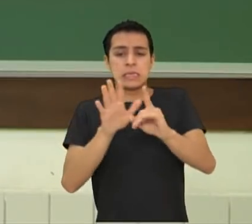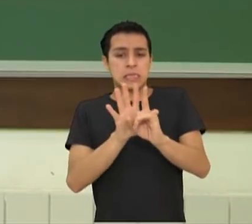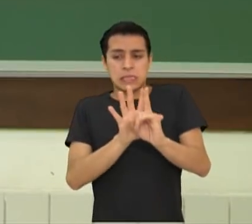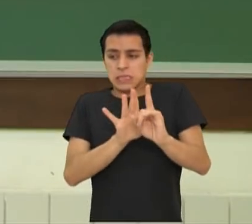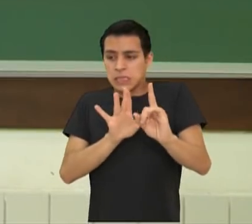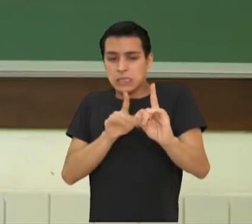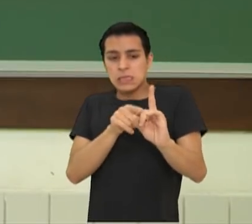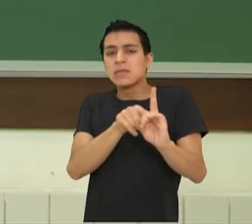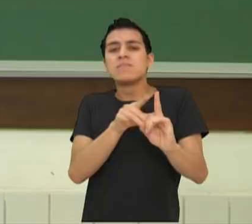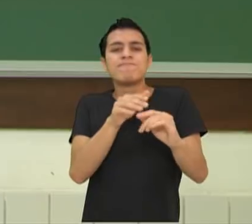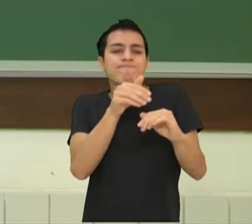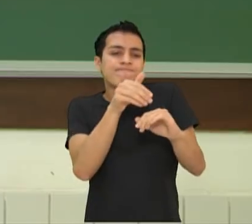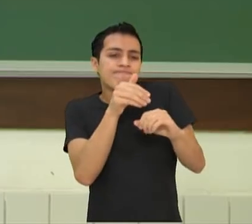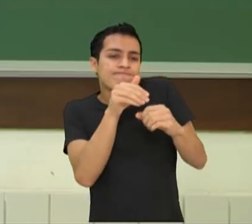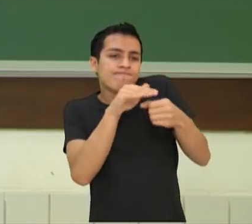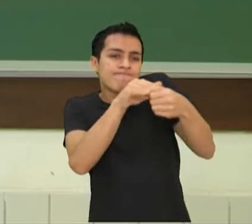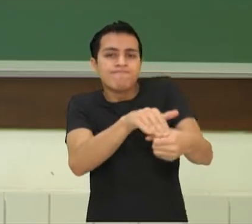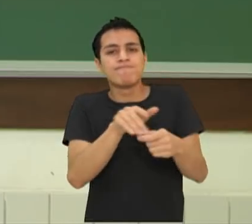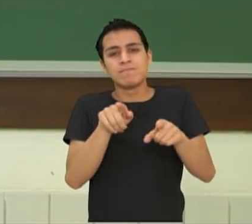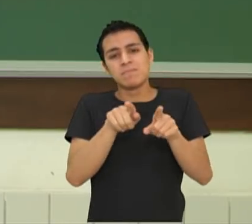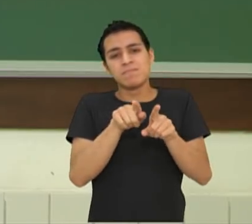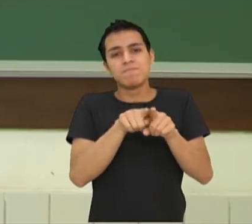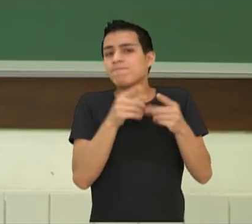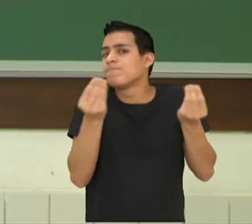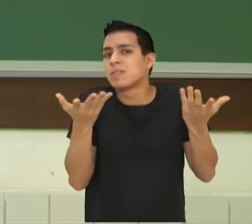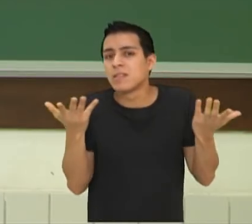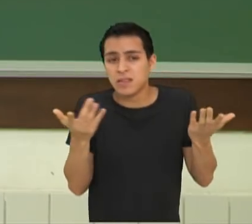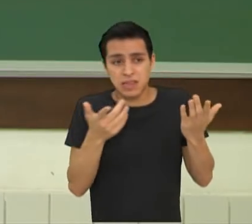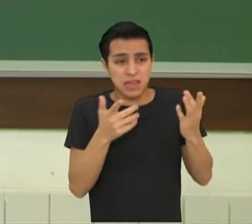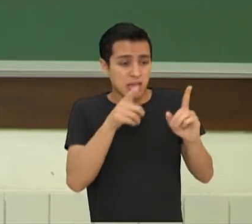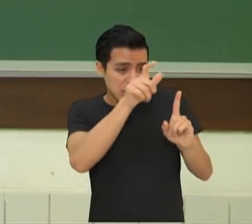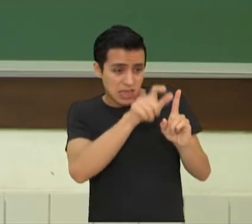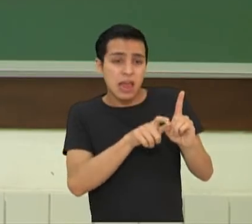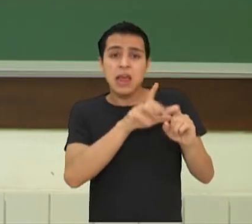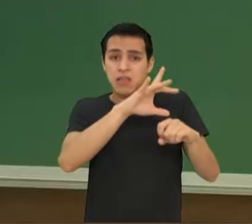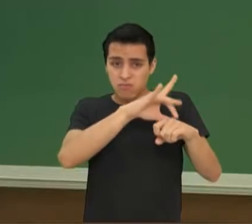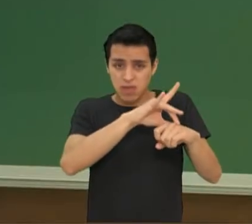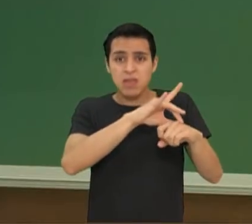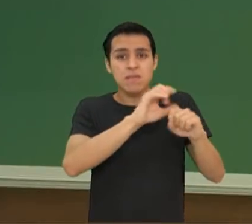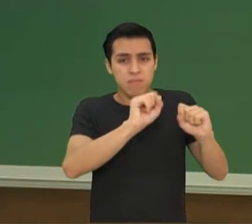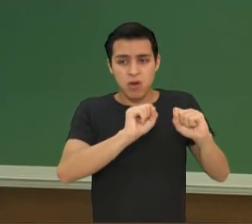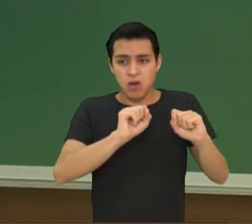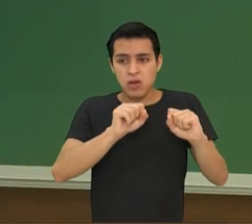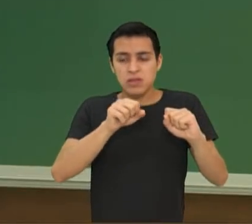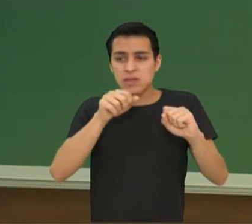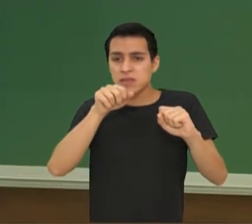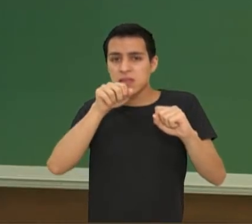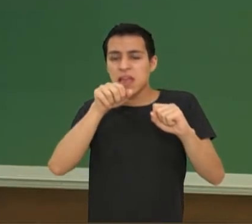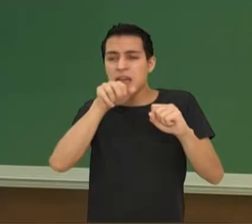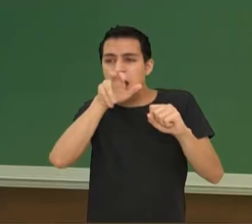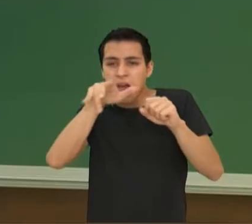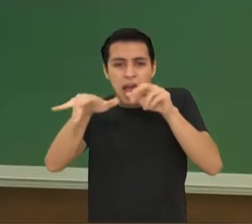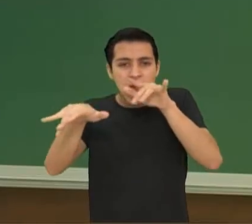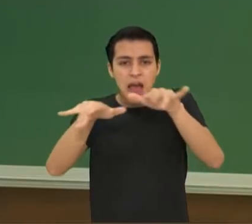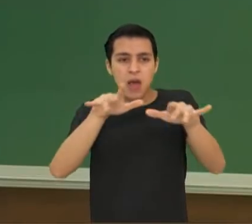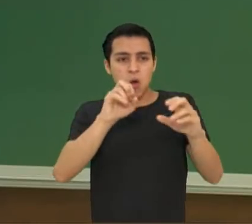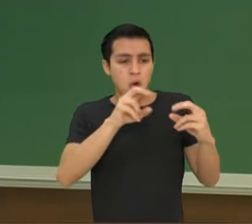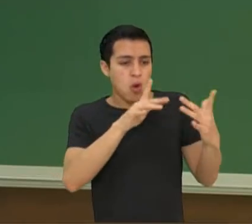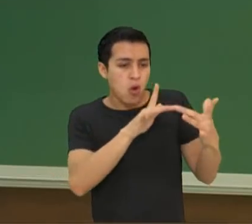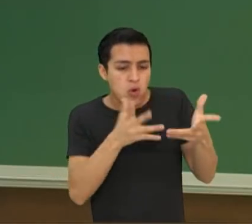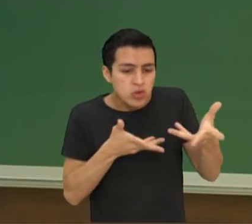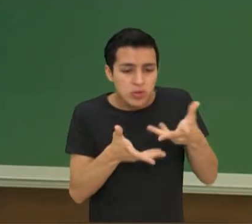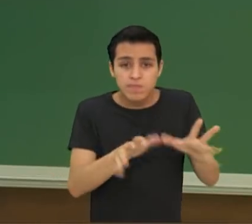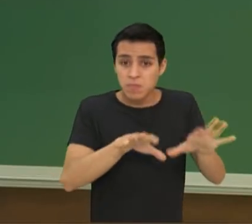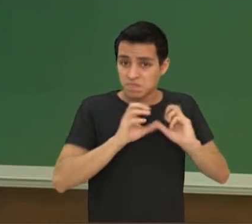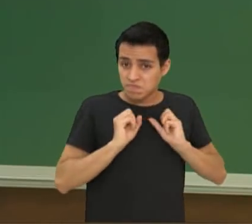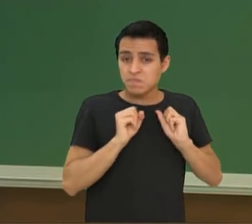familiares sem justificativa, pessoal. Porque apesar de ser uma doença transmitida por microgotículas de saliva, o contato direto